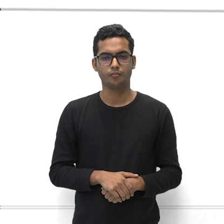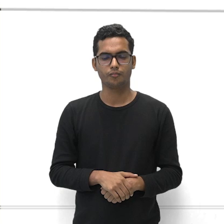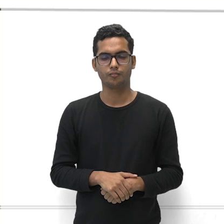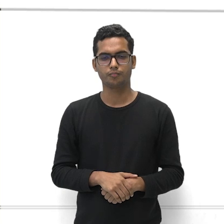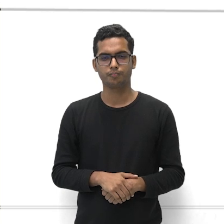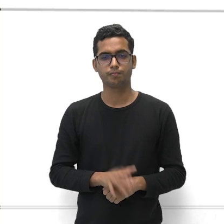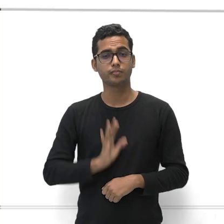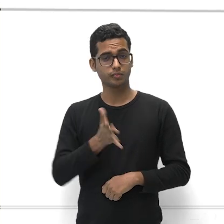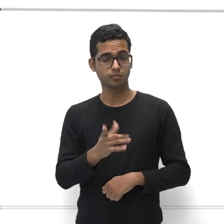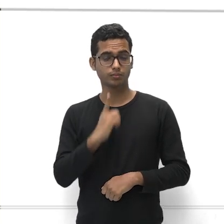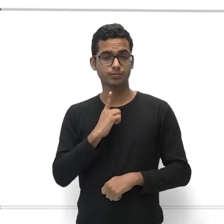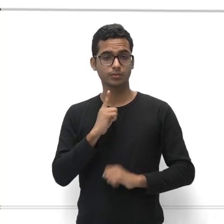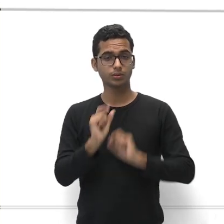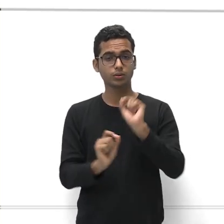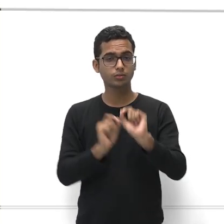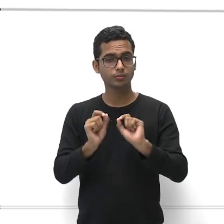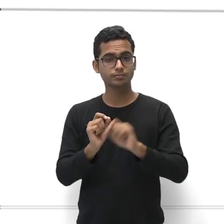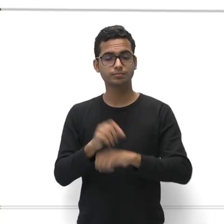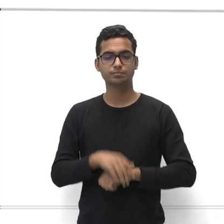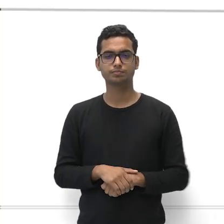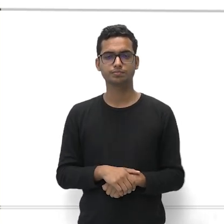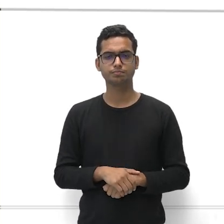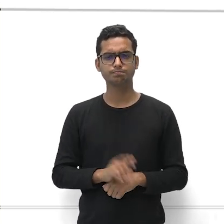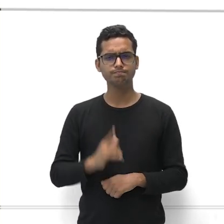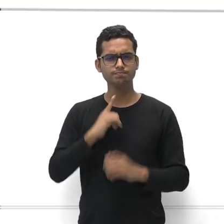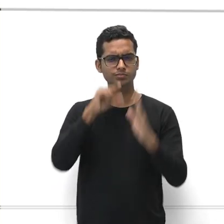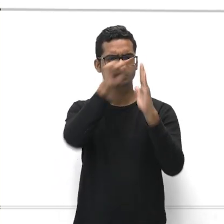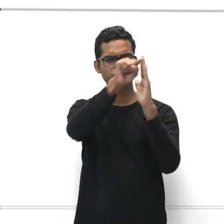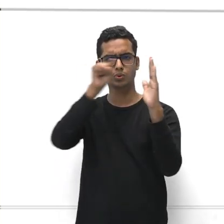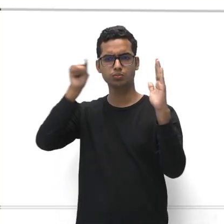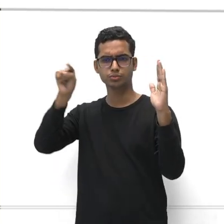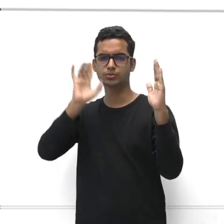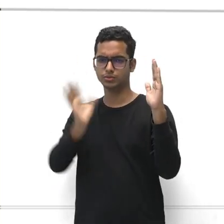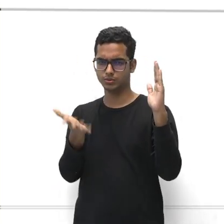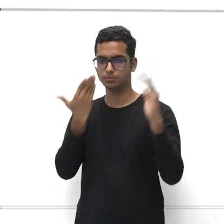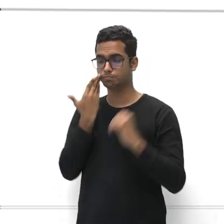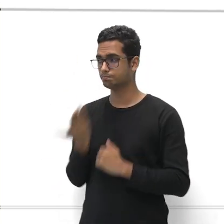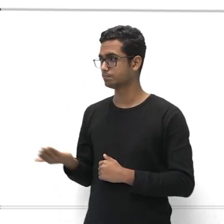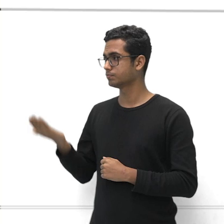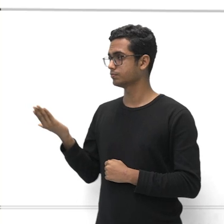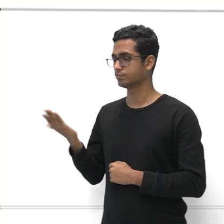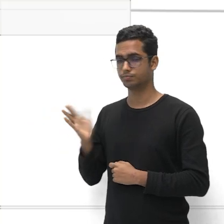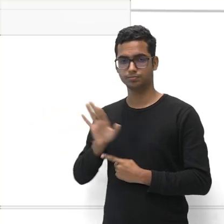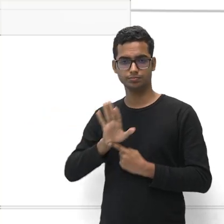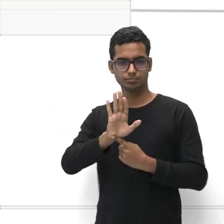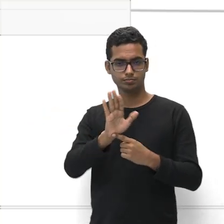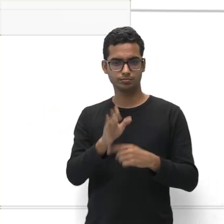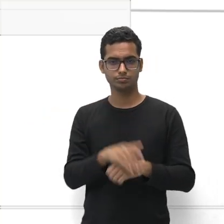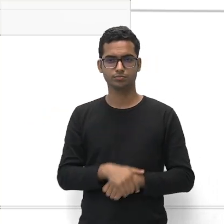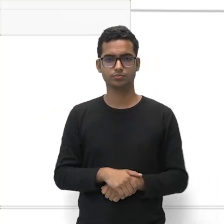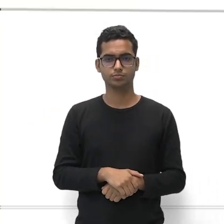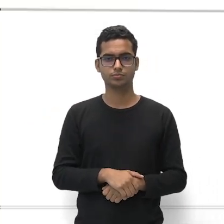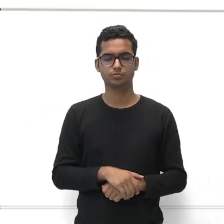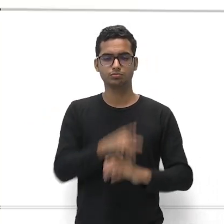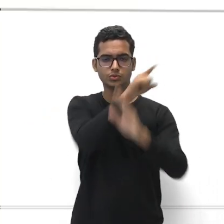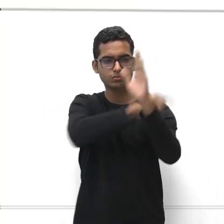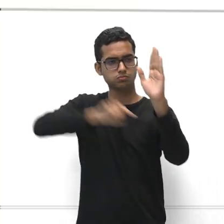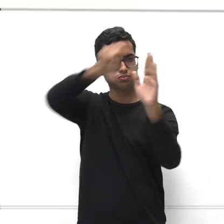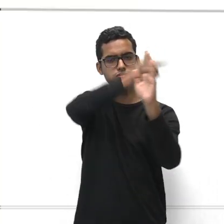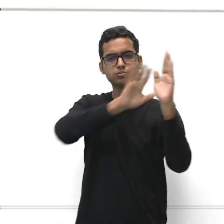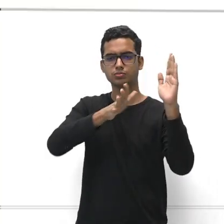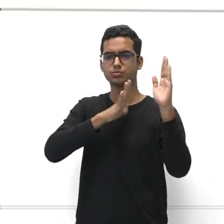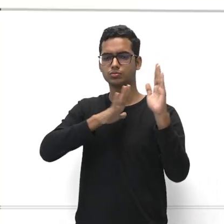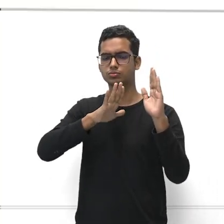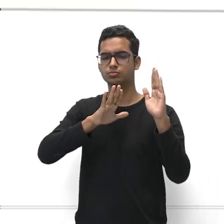já temos os nossos pontos, não há necessidade de exibir essa circunferência, podemos até apagar,